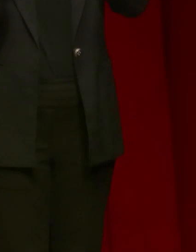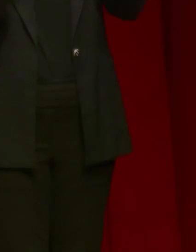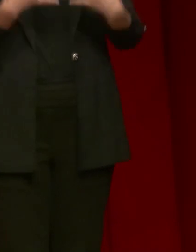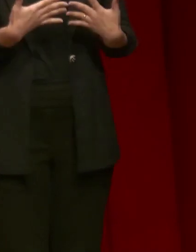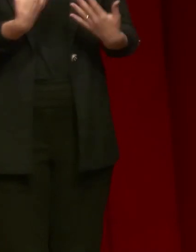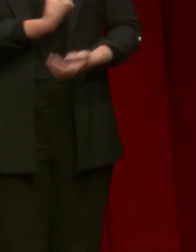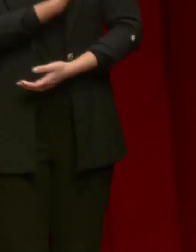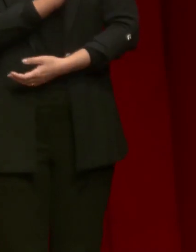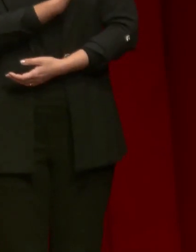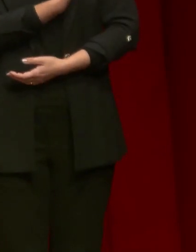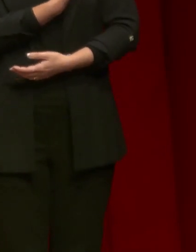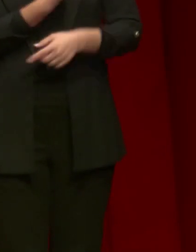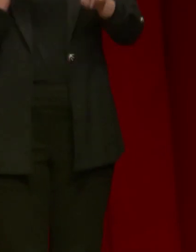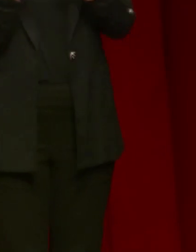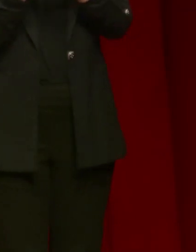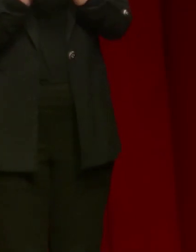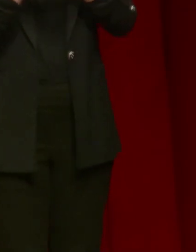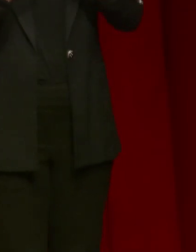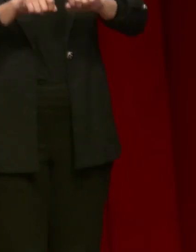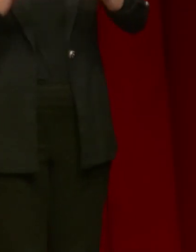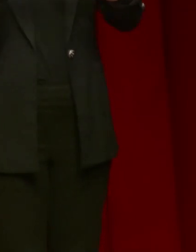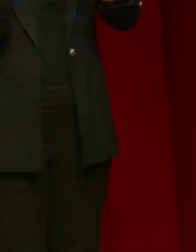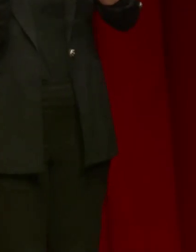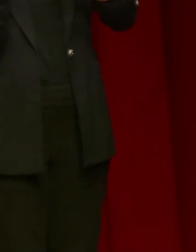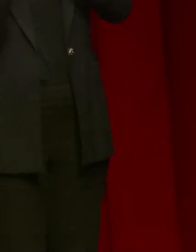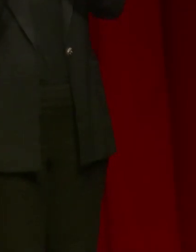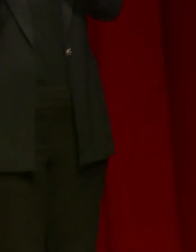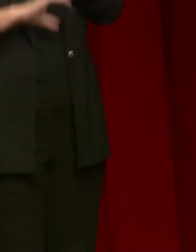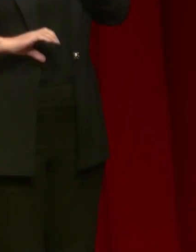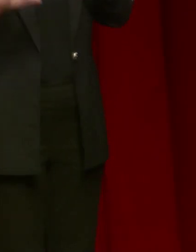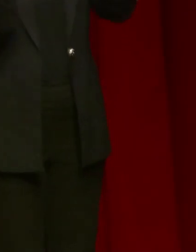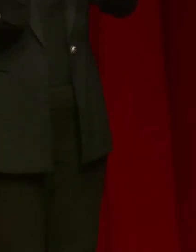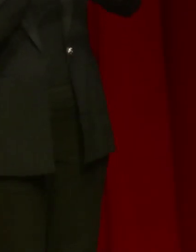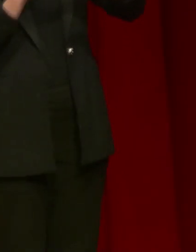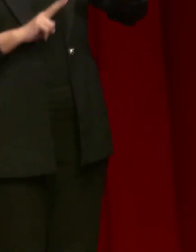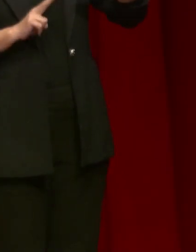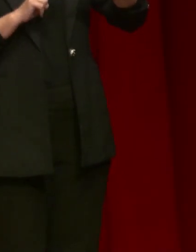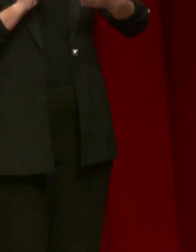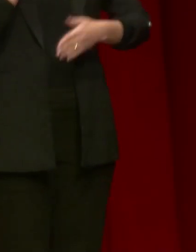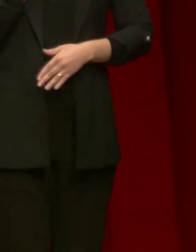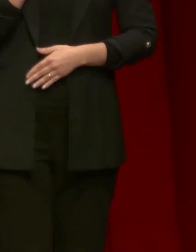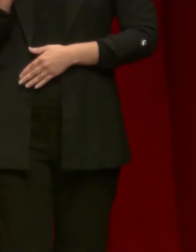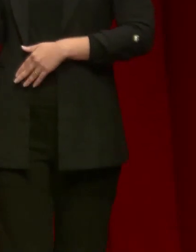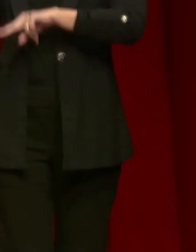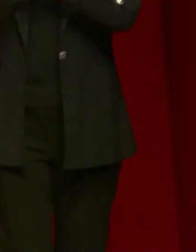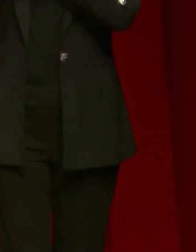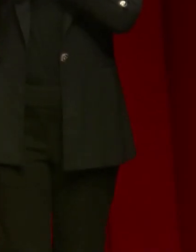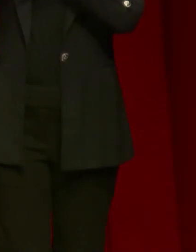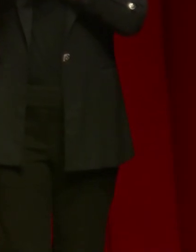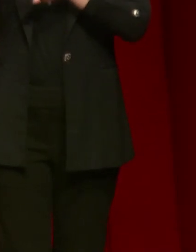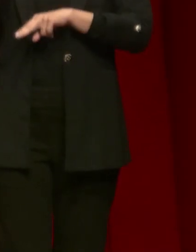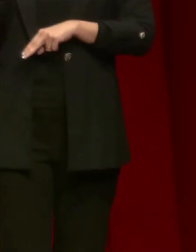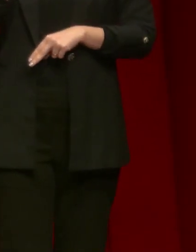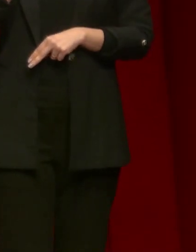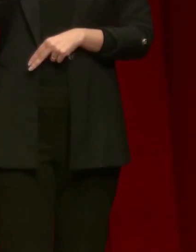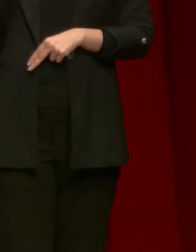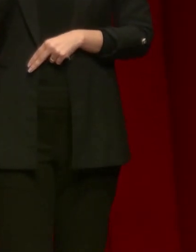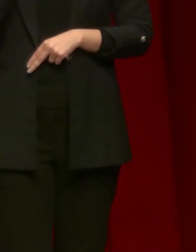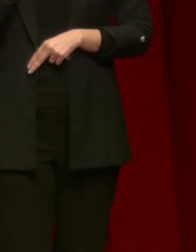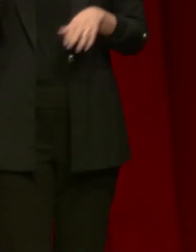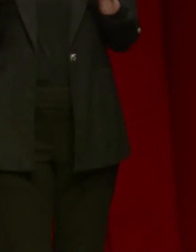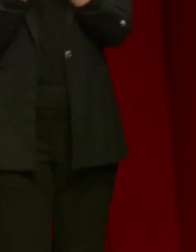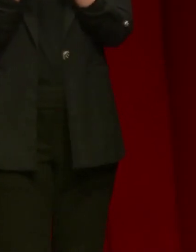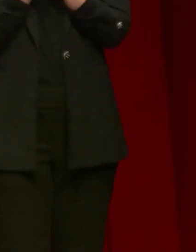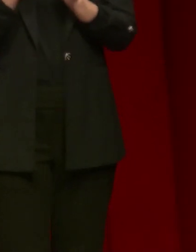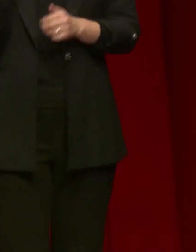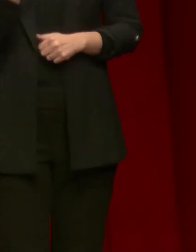também, mas vou ler o currículo dela enquanto ela já pode ir chegando e tomar o seu lugar. Eni Kinderman, cofundadora da